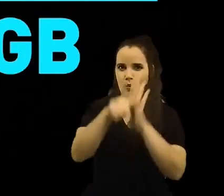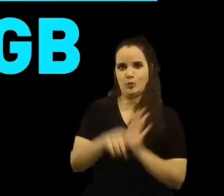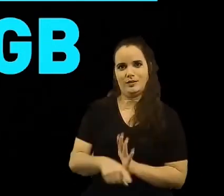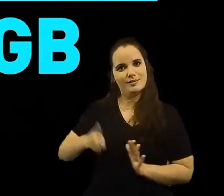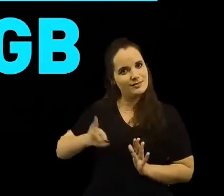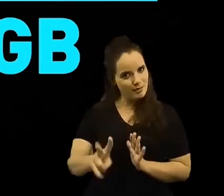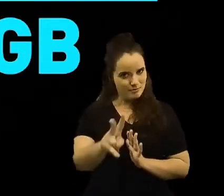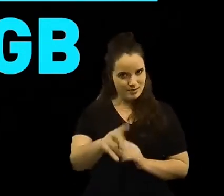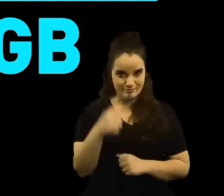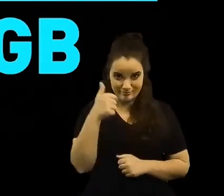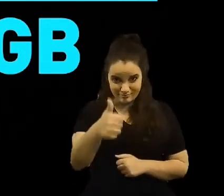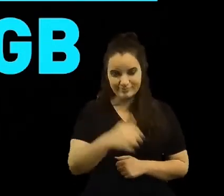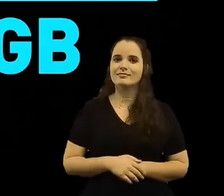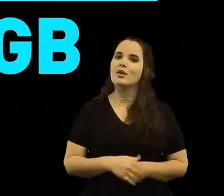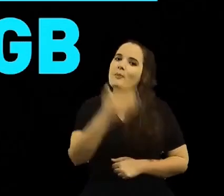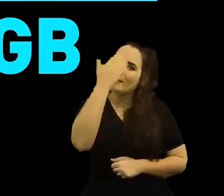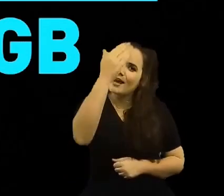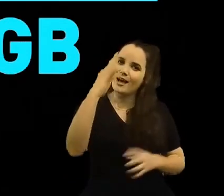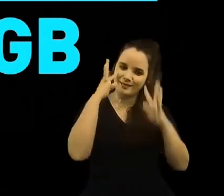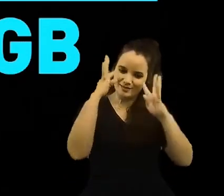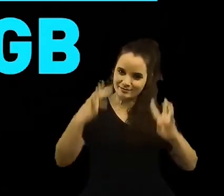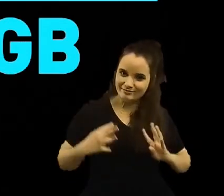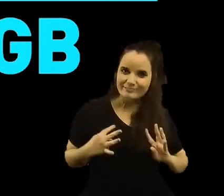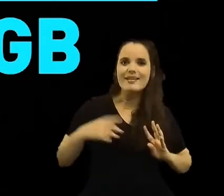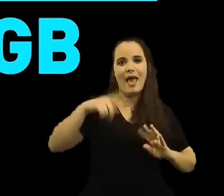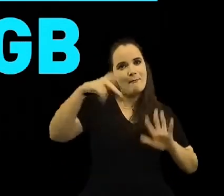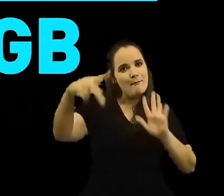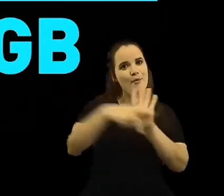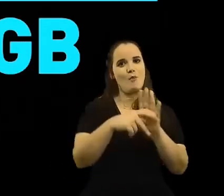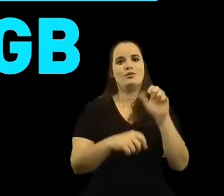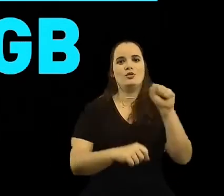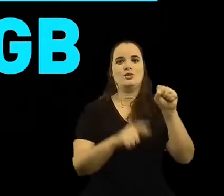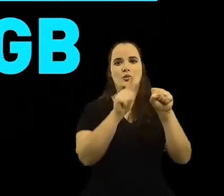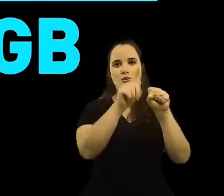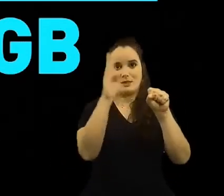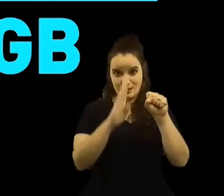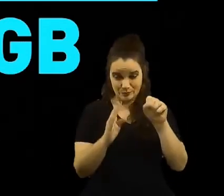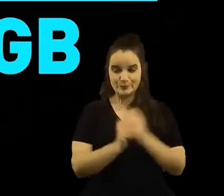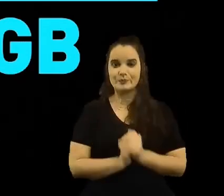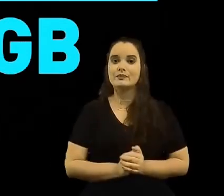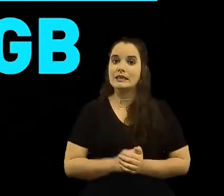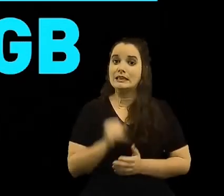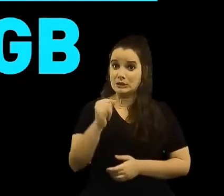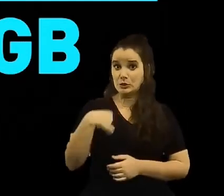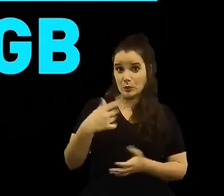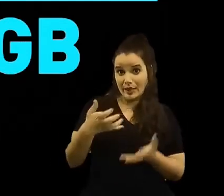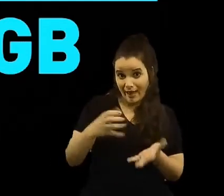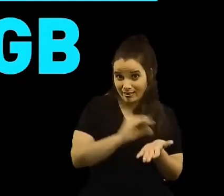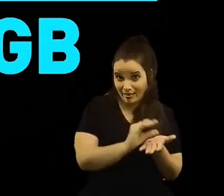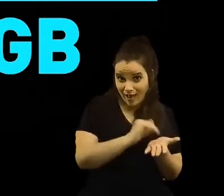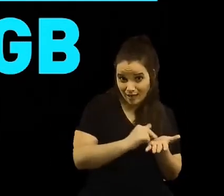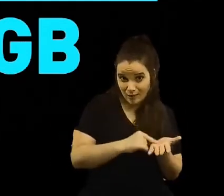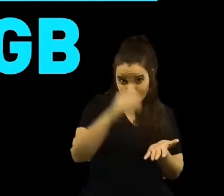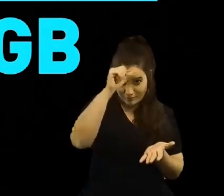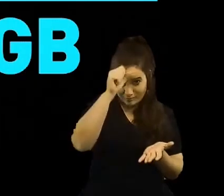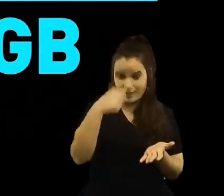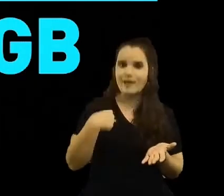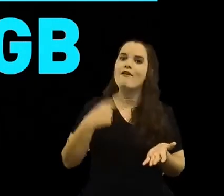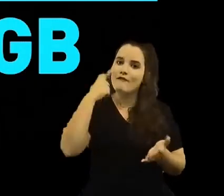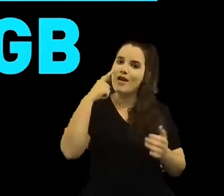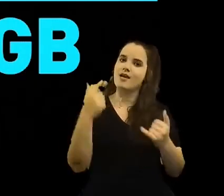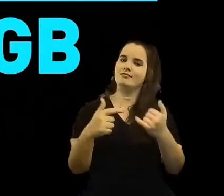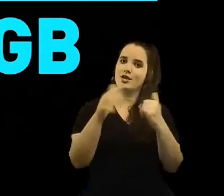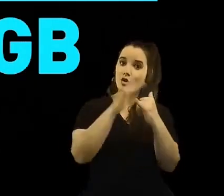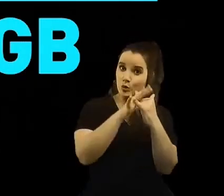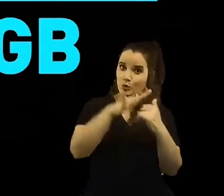assistido Habilidados, uma série do Social Good Brasil. Se você se animou com a ideia de passar a ver dados, então já se inscreve no canal, ative as notificações e